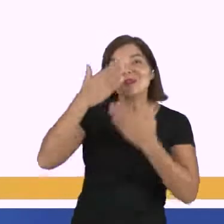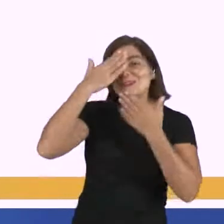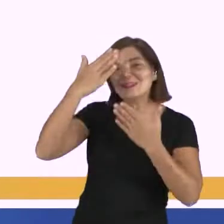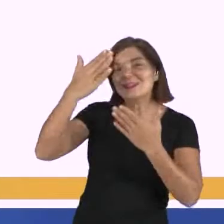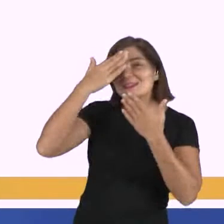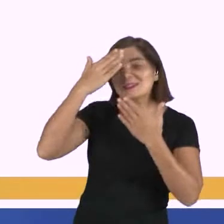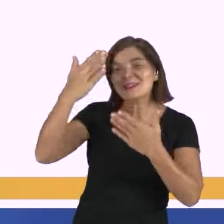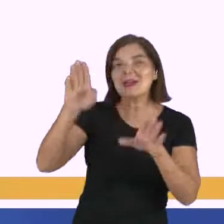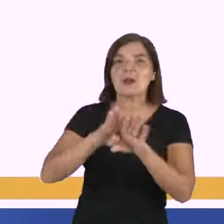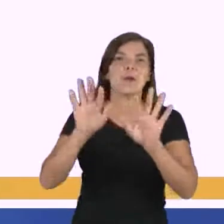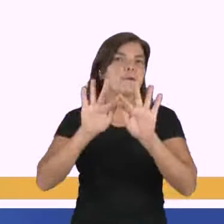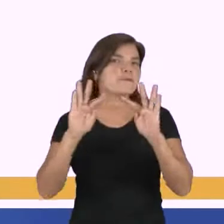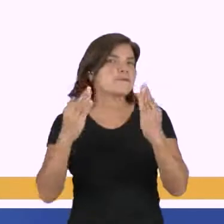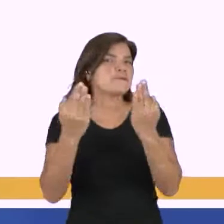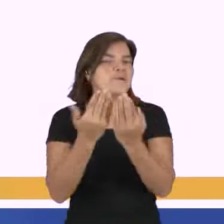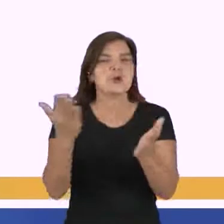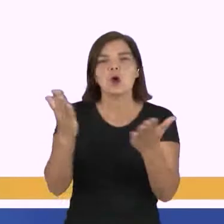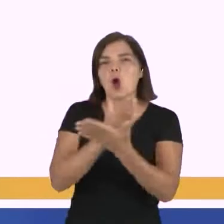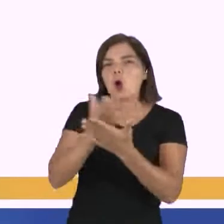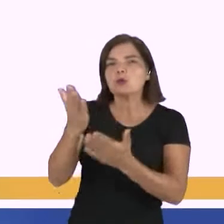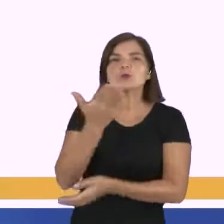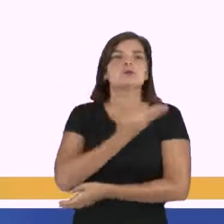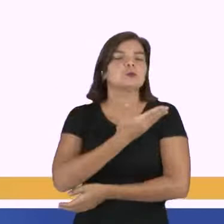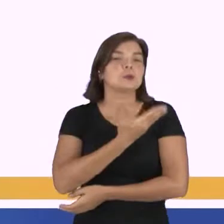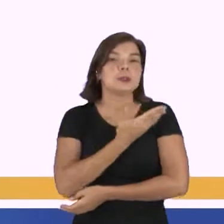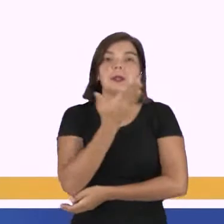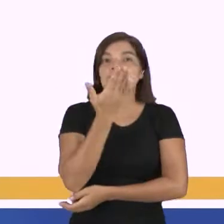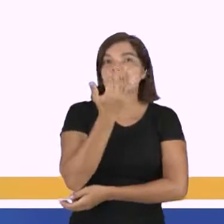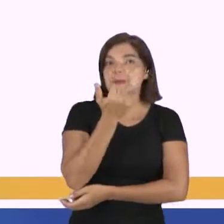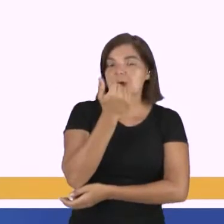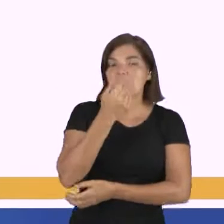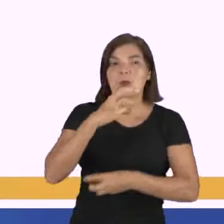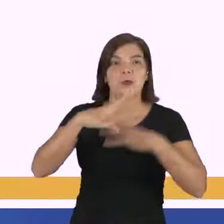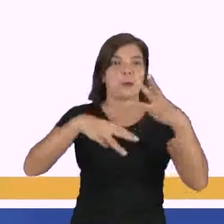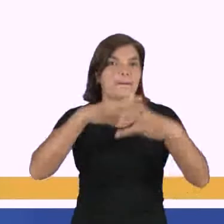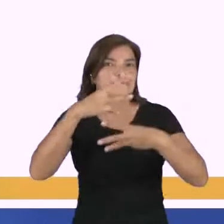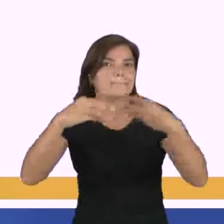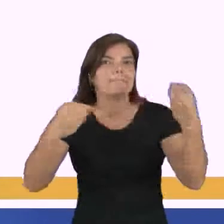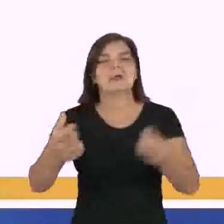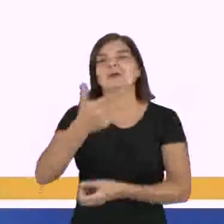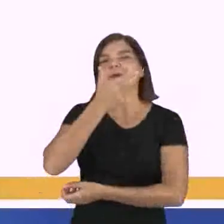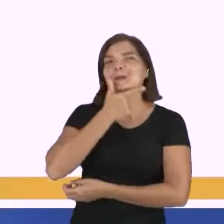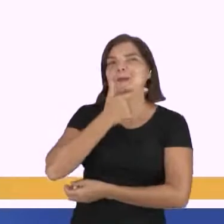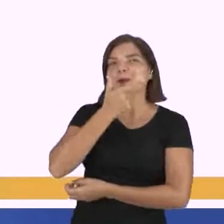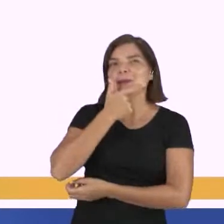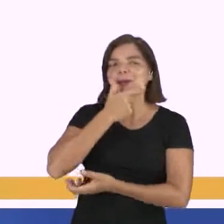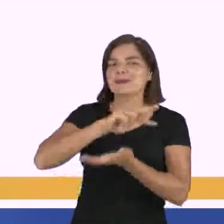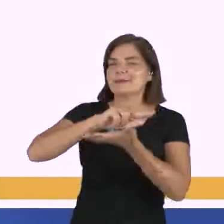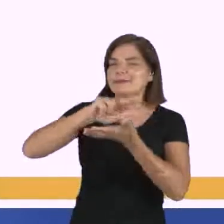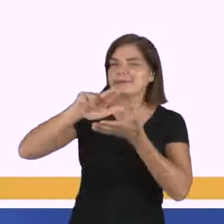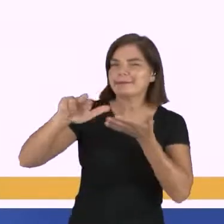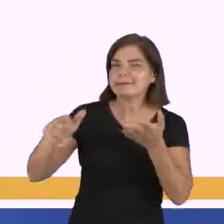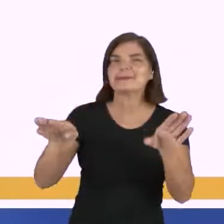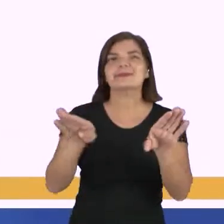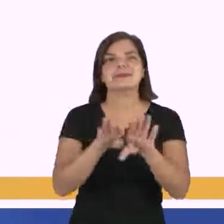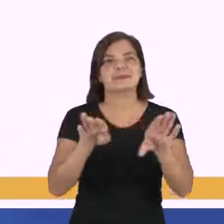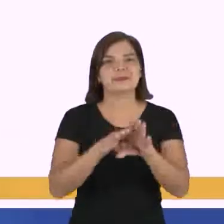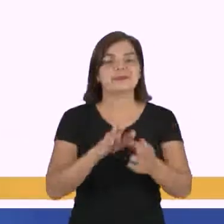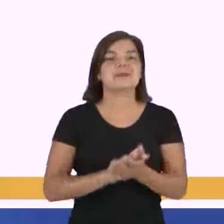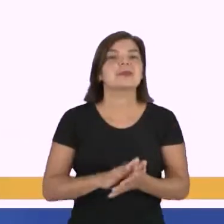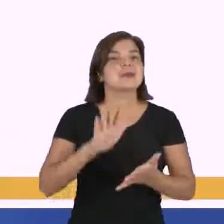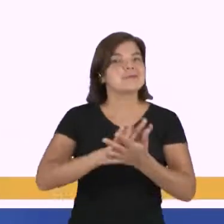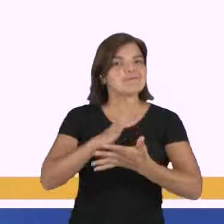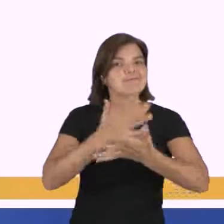um feriado em família com alguns amigos, tem as comidas típicas, que é o macarrão com queijo, o peru, enfim. Então, eles fazem esse tipo